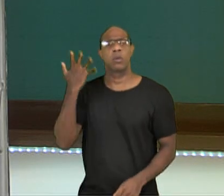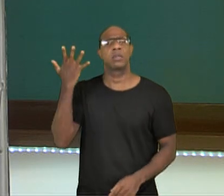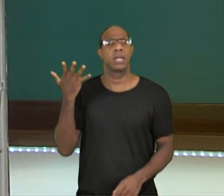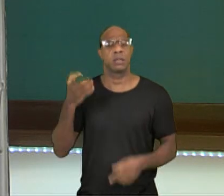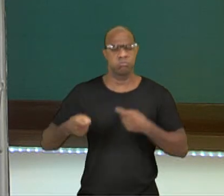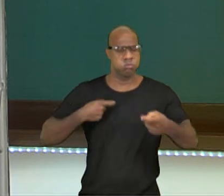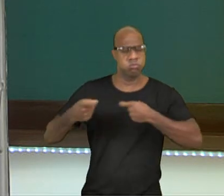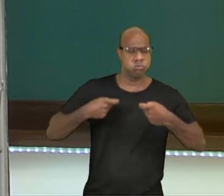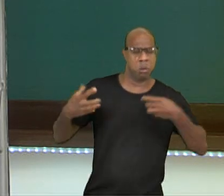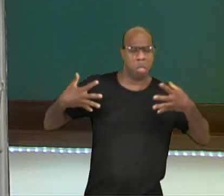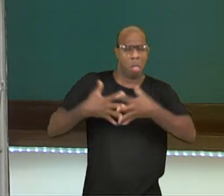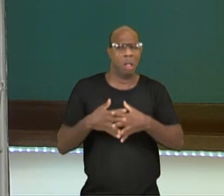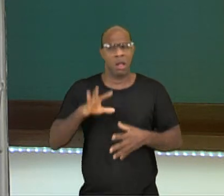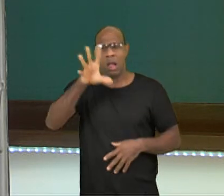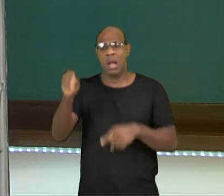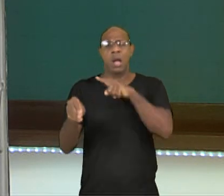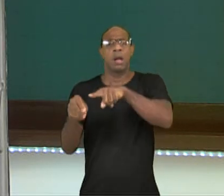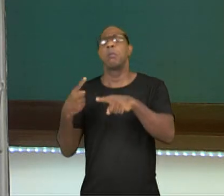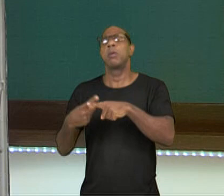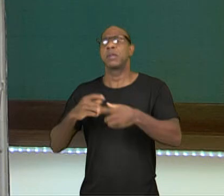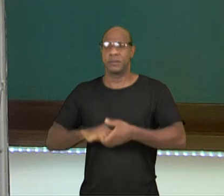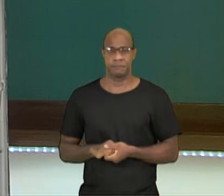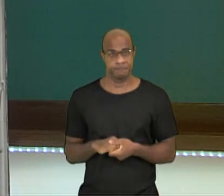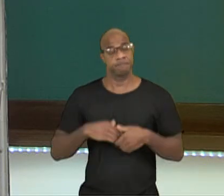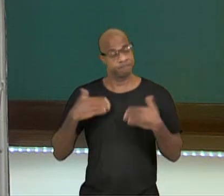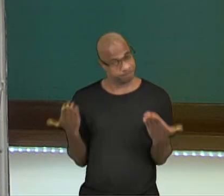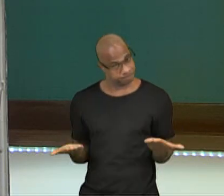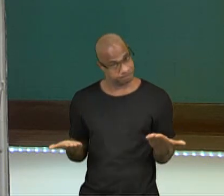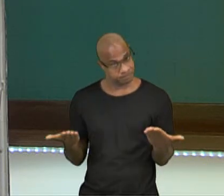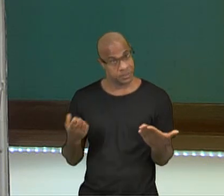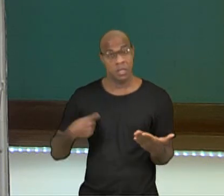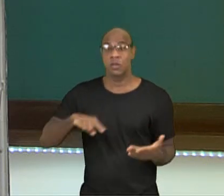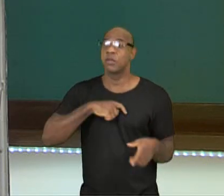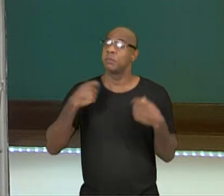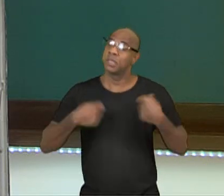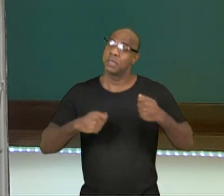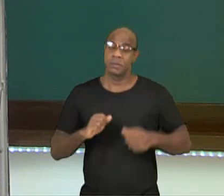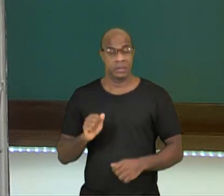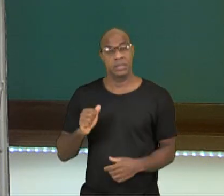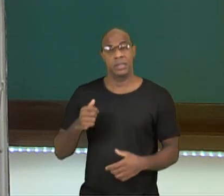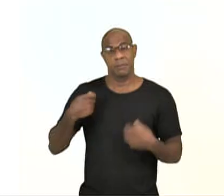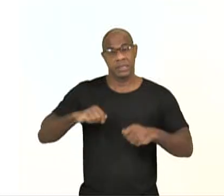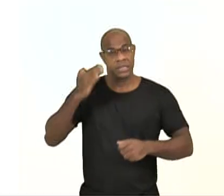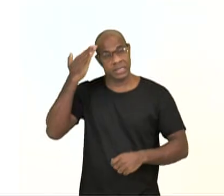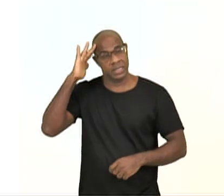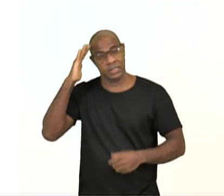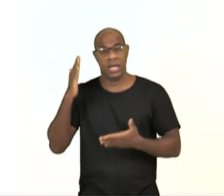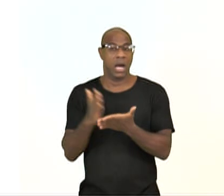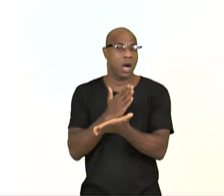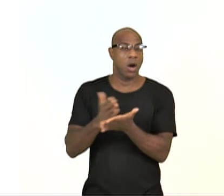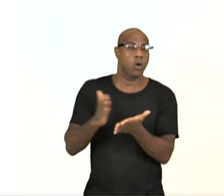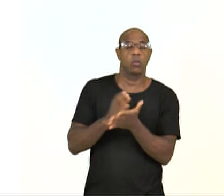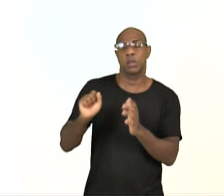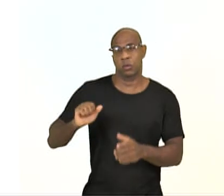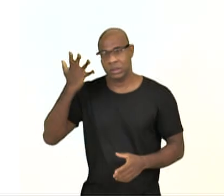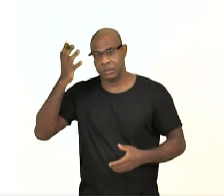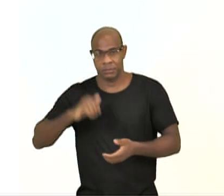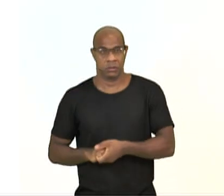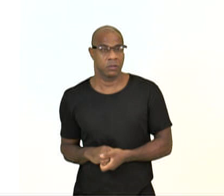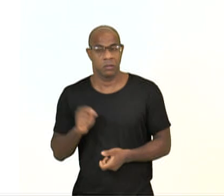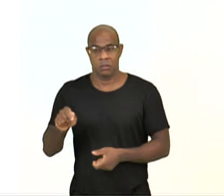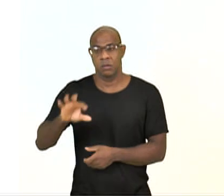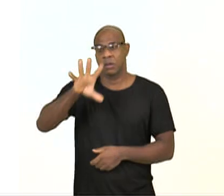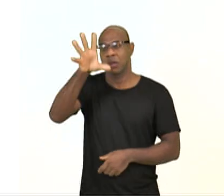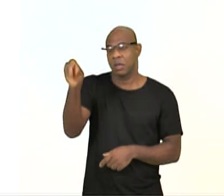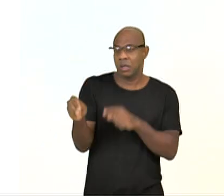conflitos? Então, a gente vai dar uma estudada aqui. Mas, primeiro, a gente tem que entender alguns fatores. Ó, o continente africano é